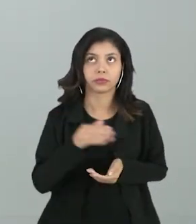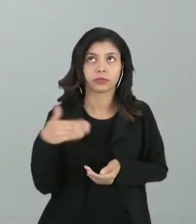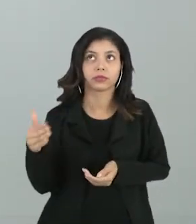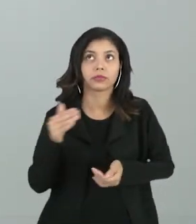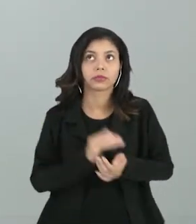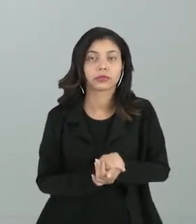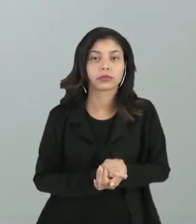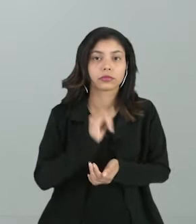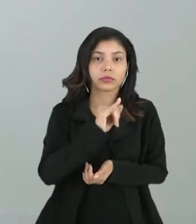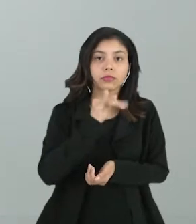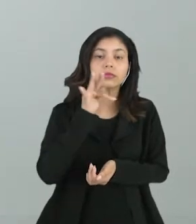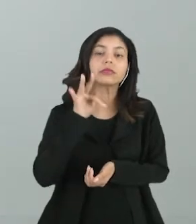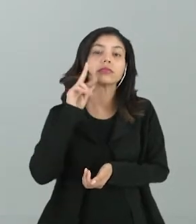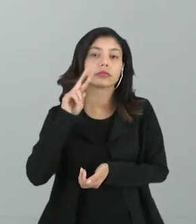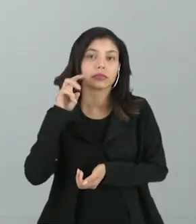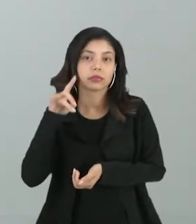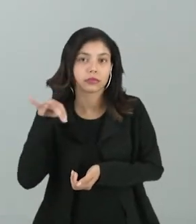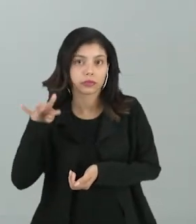eu digo